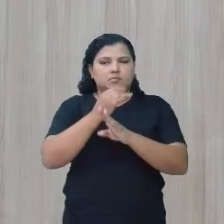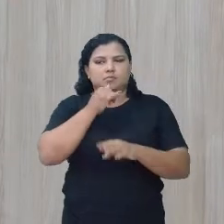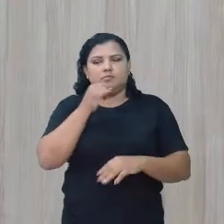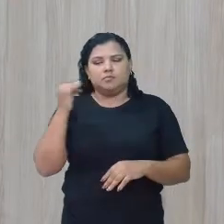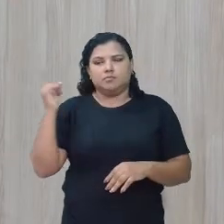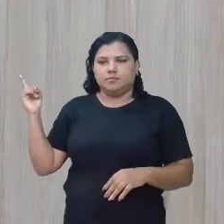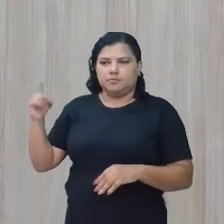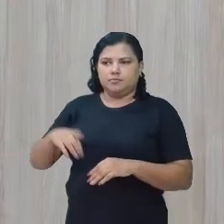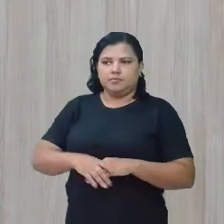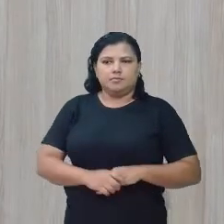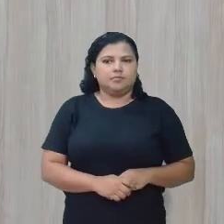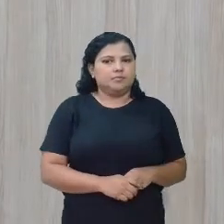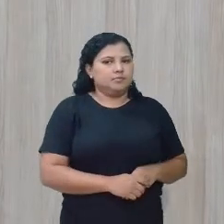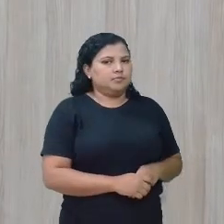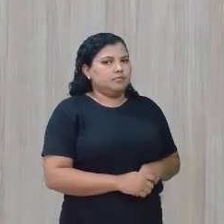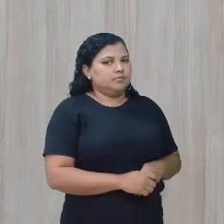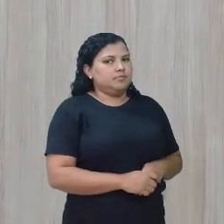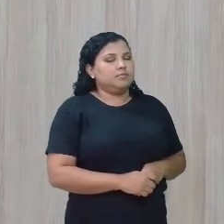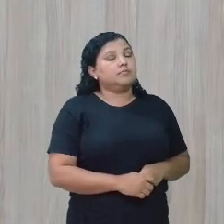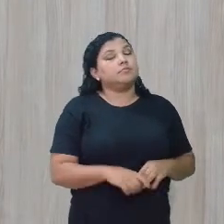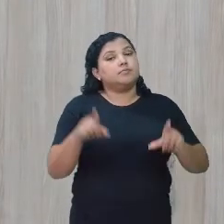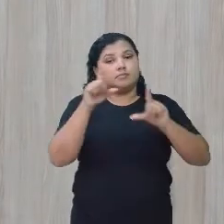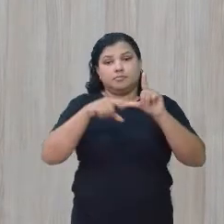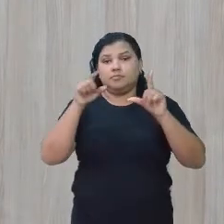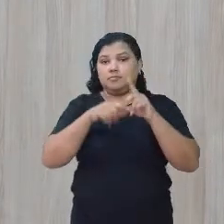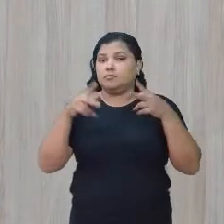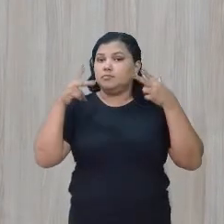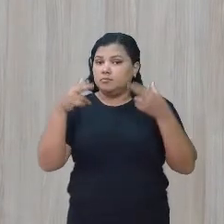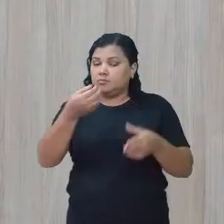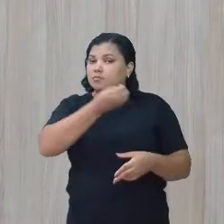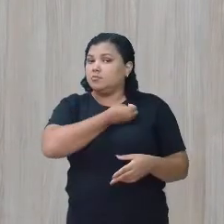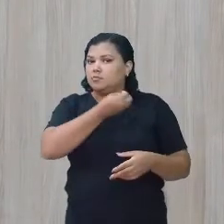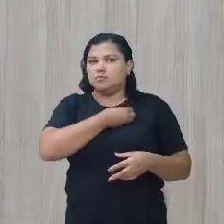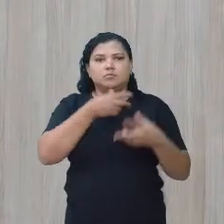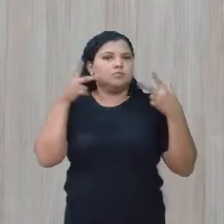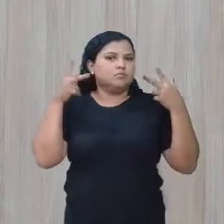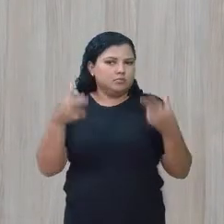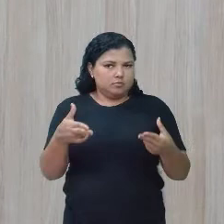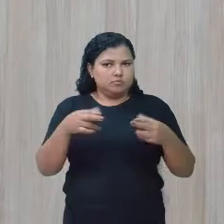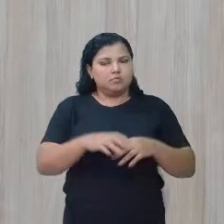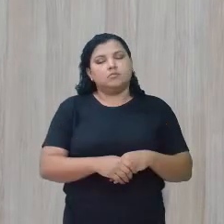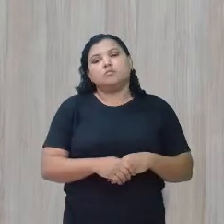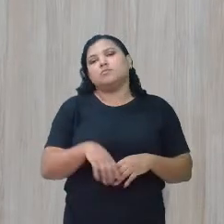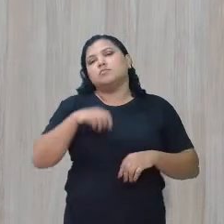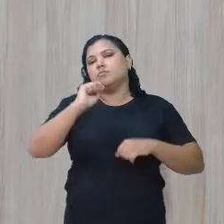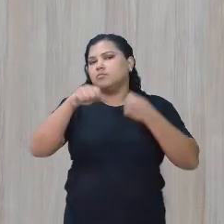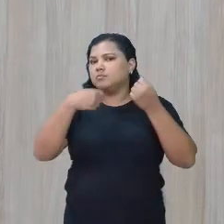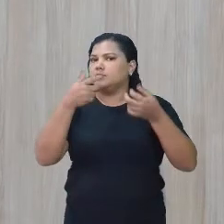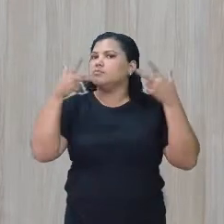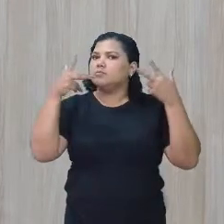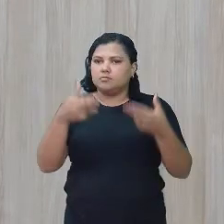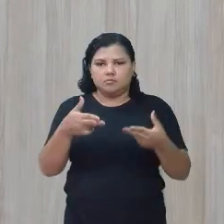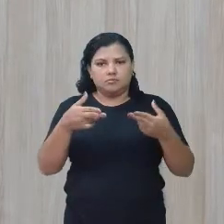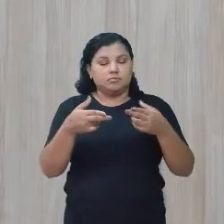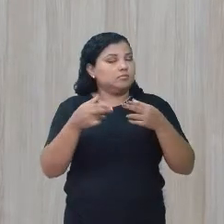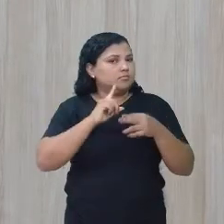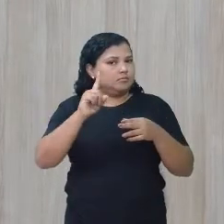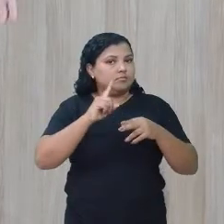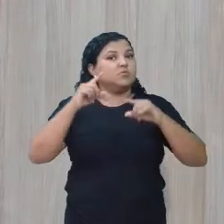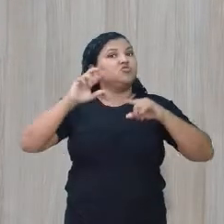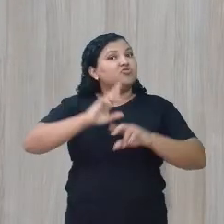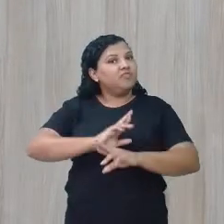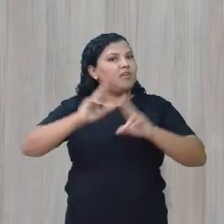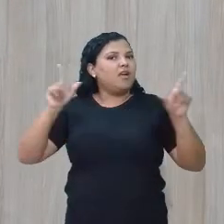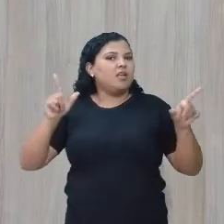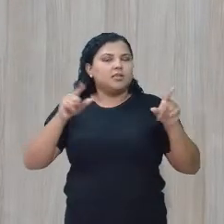simétrico? A letra tem que ser a mesma, o número tem que ser o mesmo e os sinais têm que ser opostos. Se eu tenho